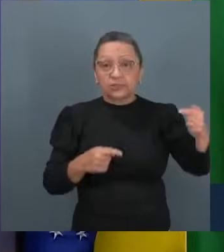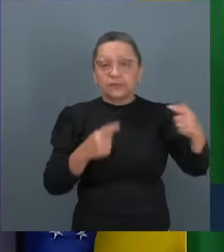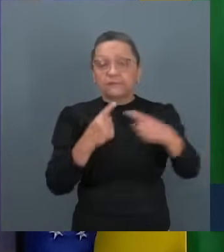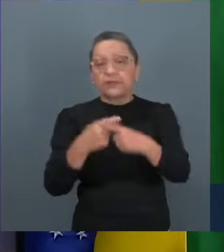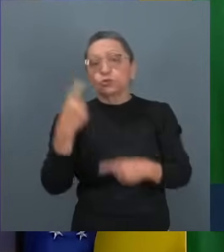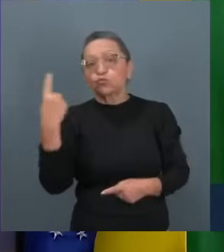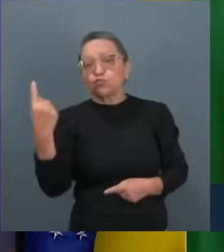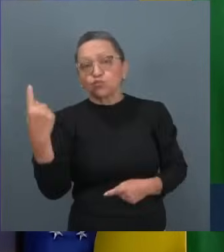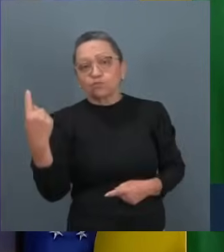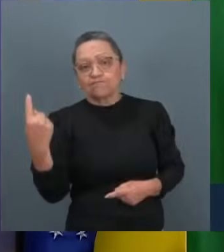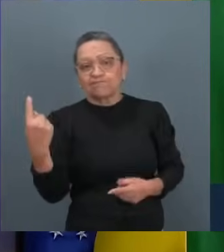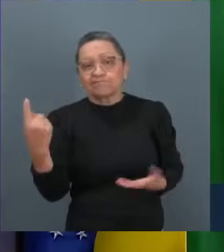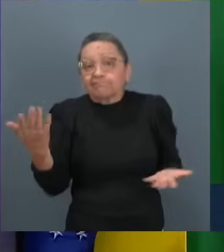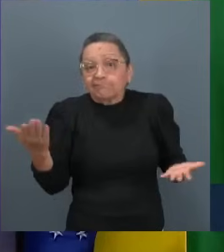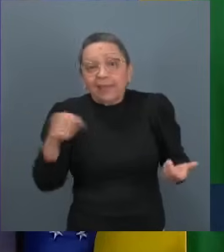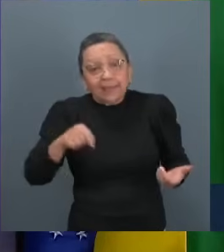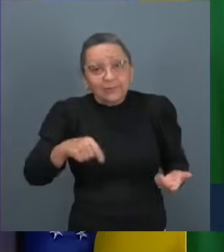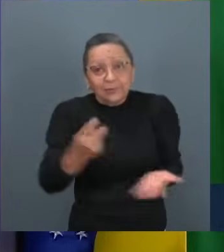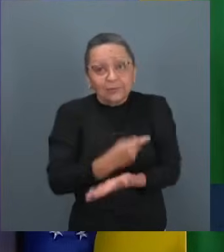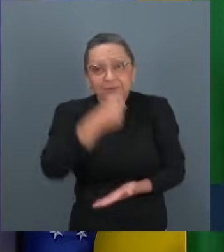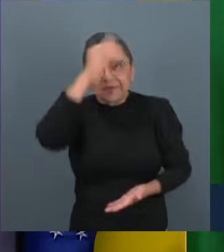7-1. É o retrato do Brasil.